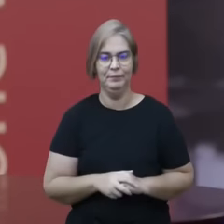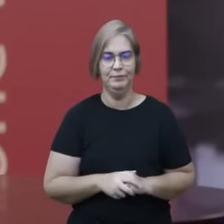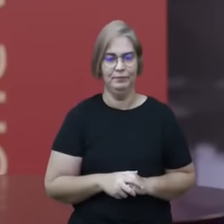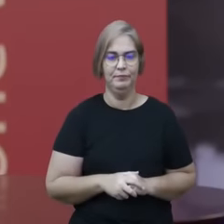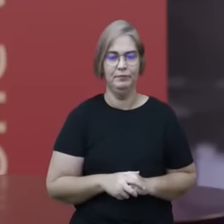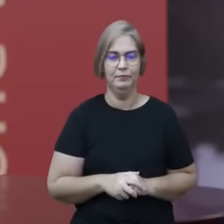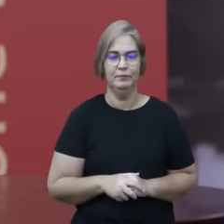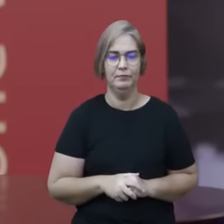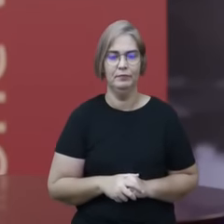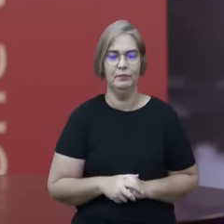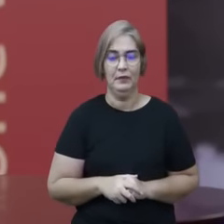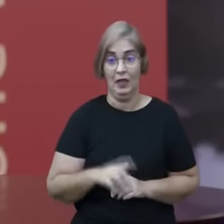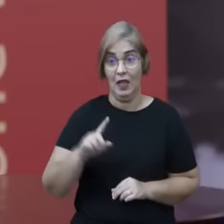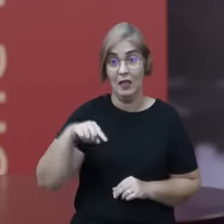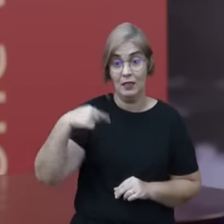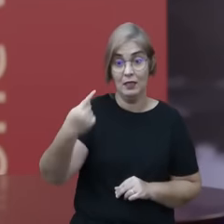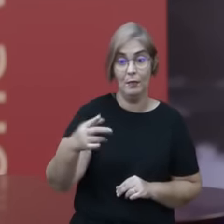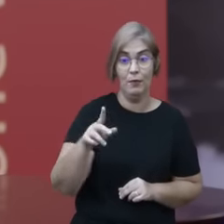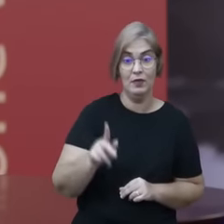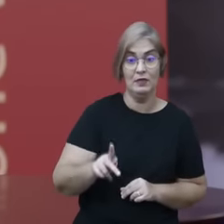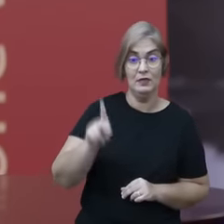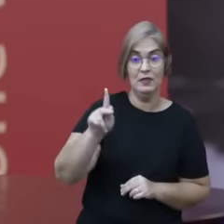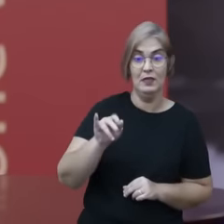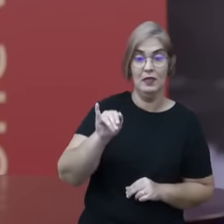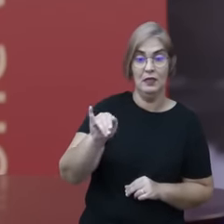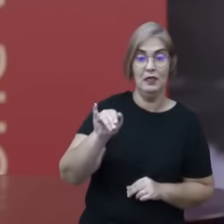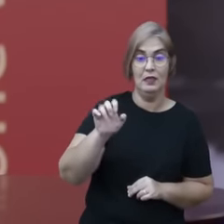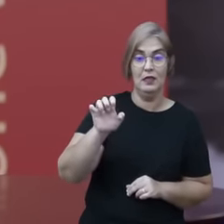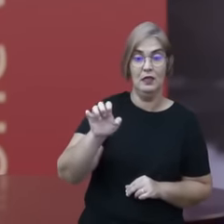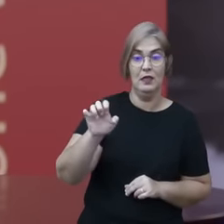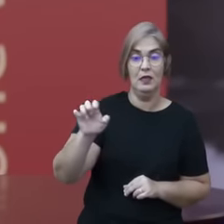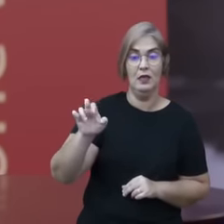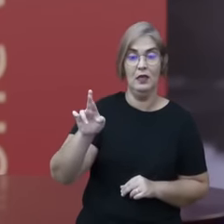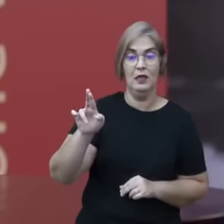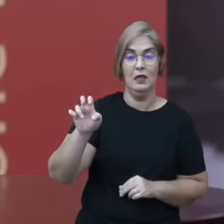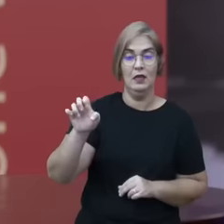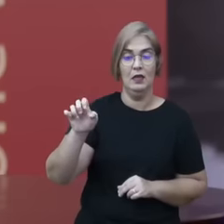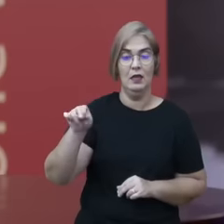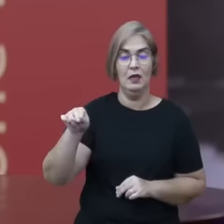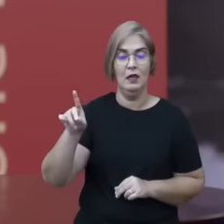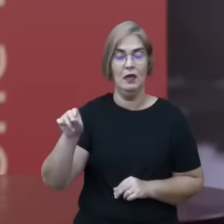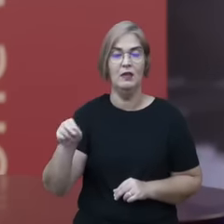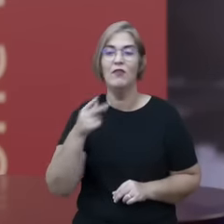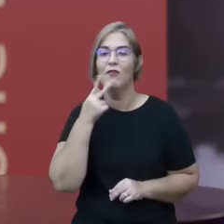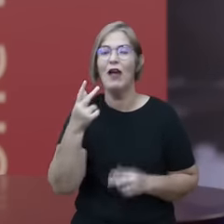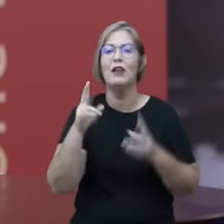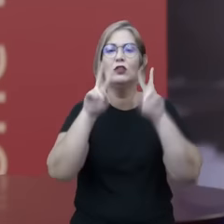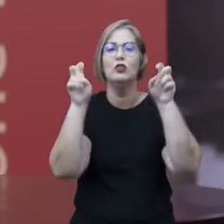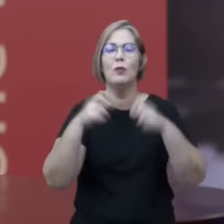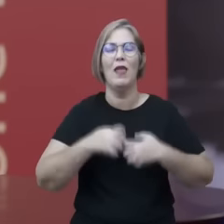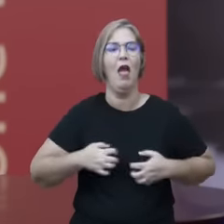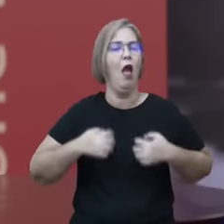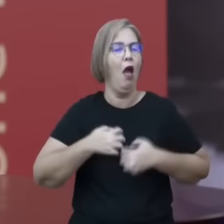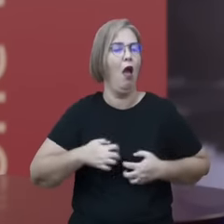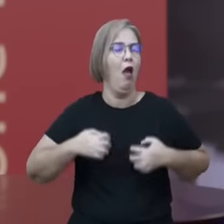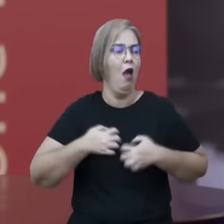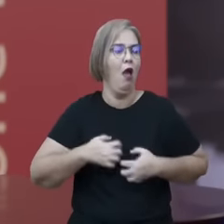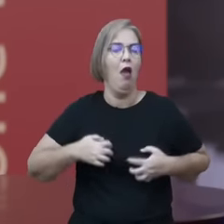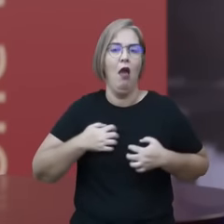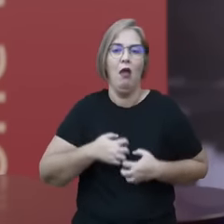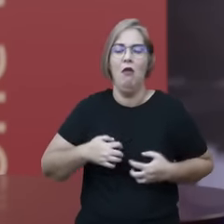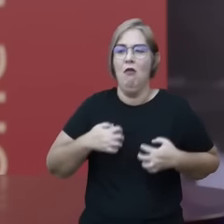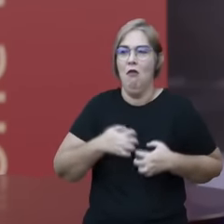eh elaborar uma categoria existencialista fundamental, que é a angústia. De onde vem a nossa angústia? Mas não é a angústia que nós sentimos e